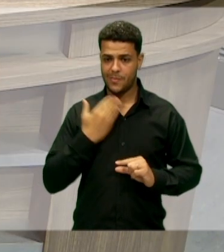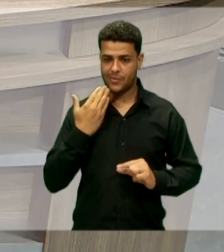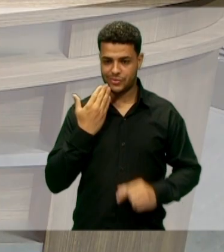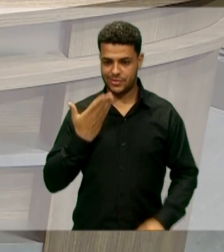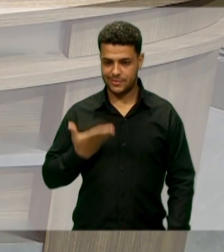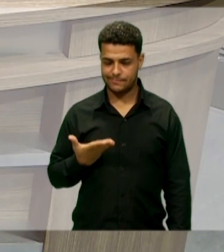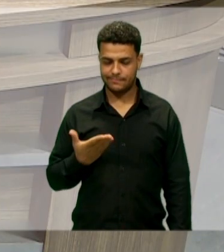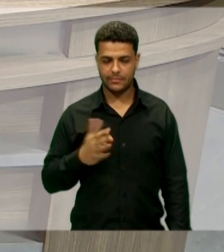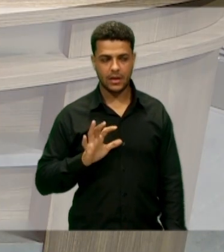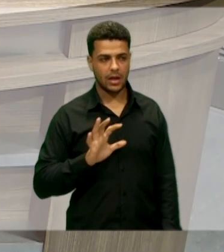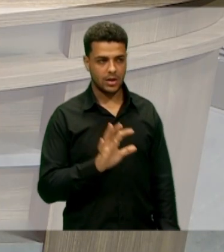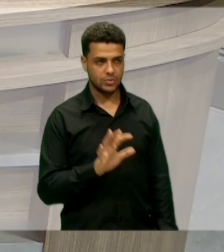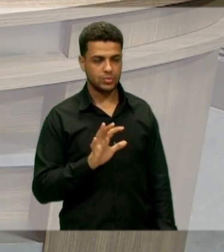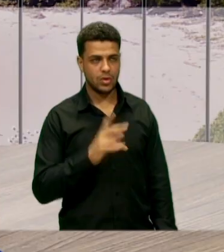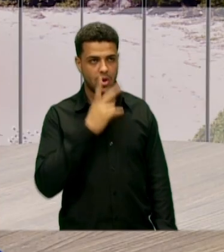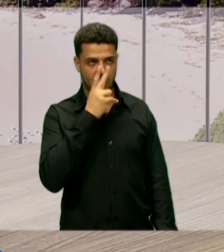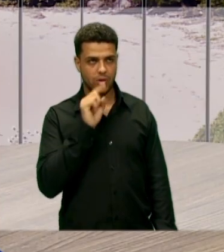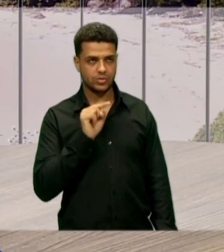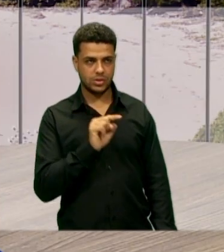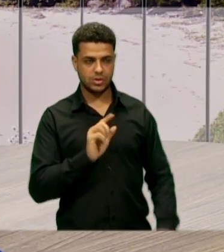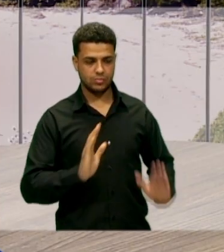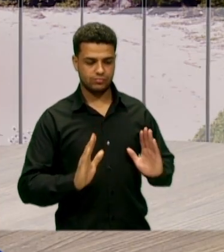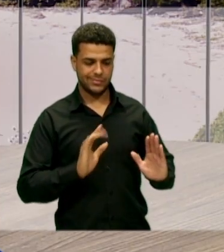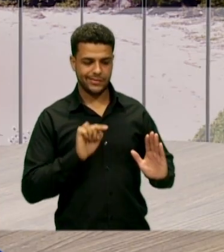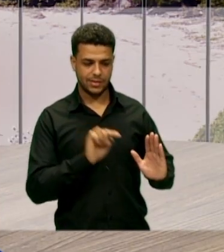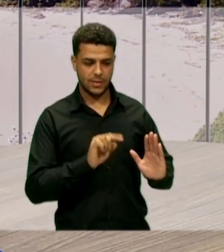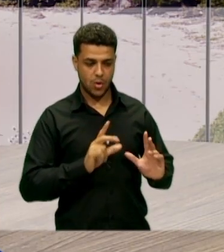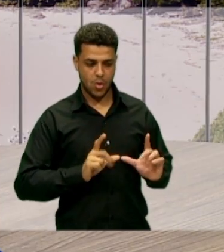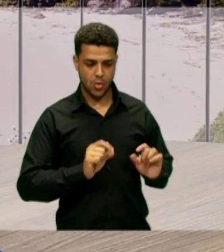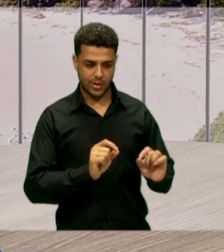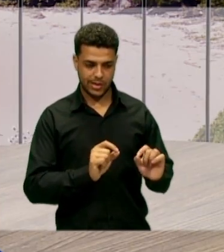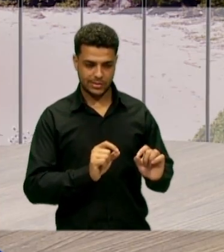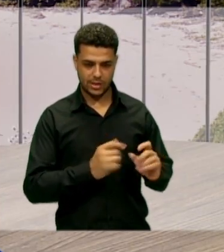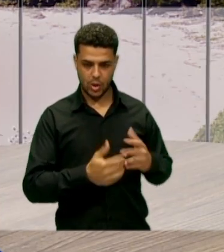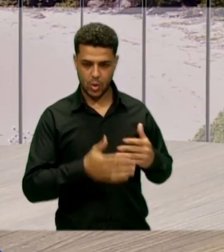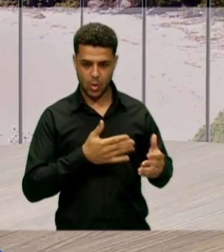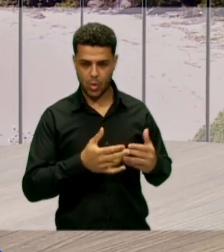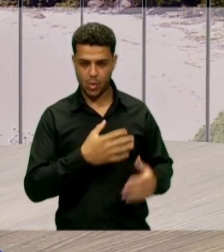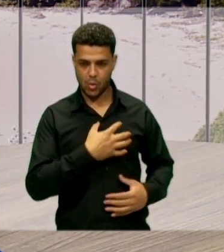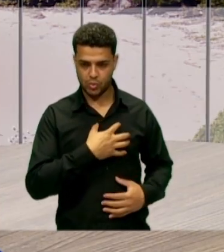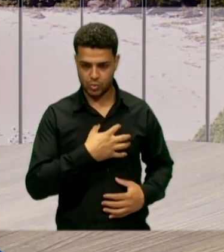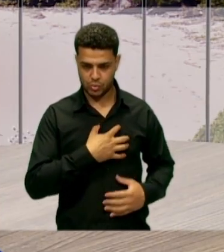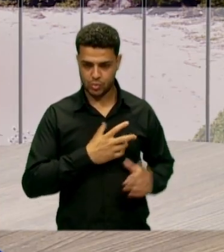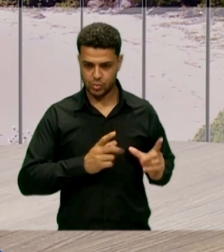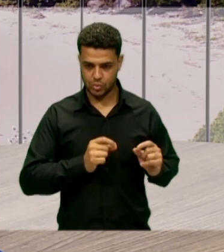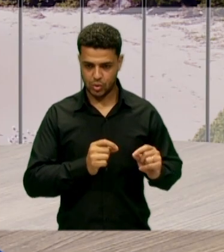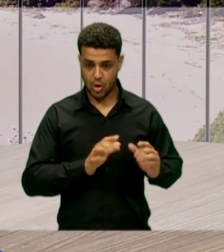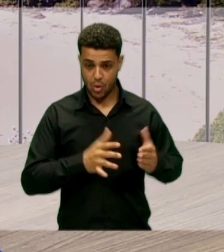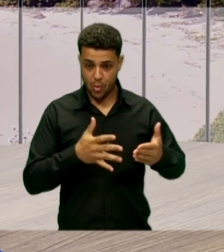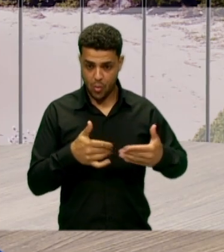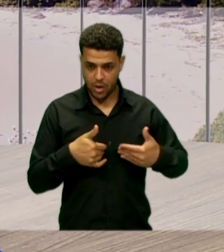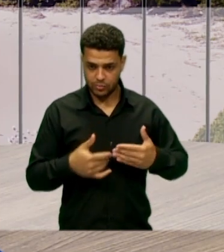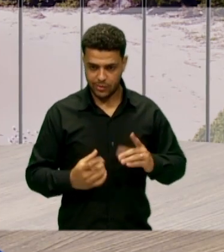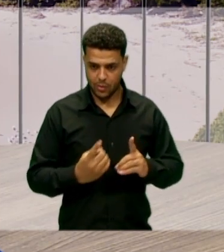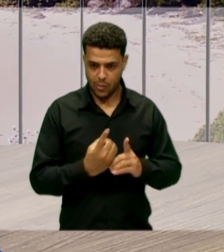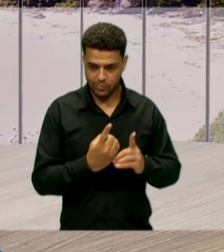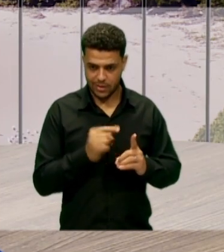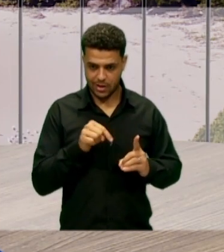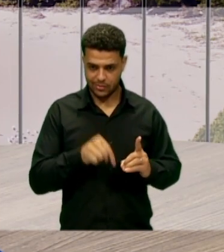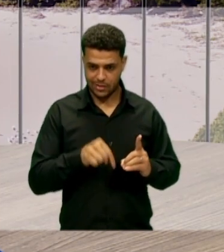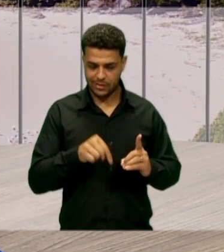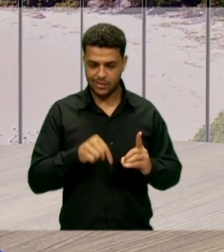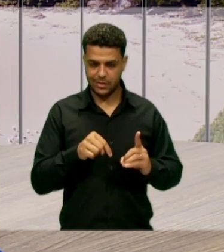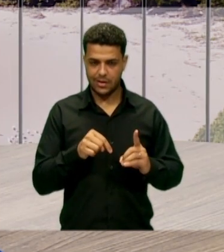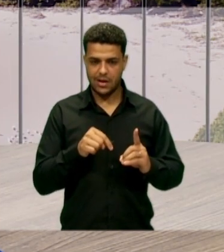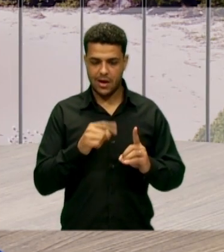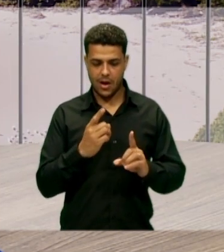Eu vejo que dessa forma, né, o câncer, qualquer tipo de câncer, quando diagnosticado precocemente, a chance